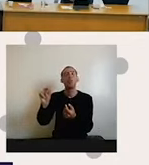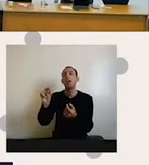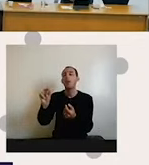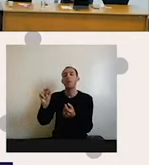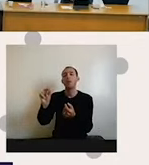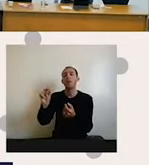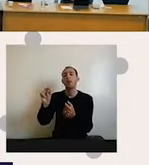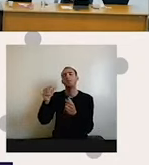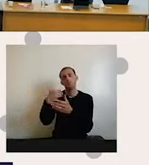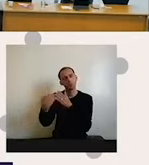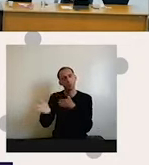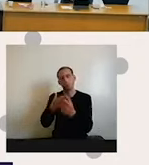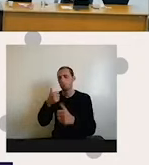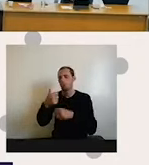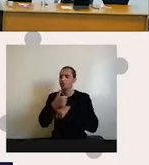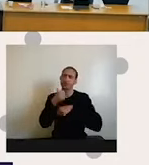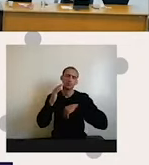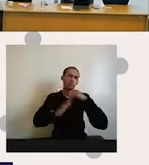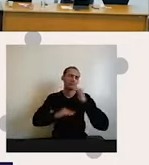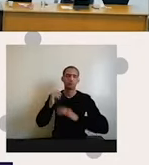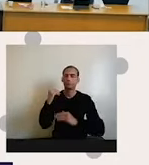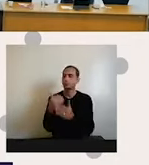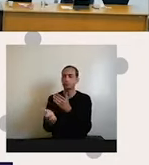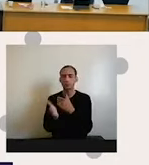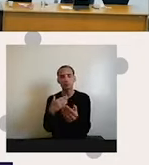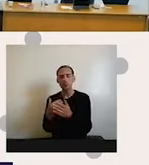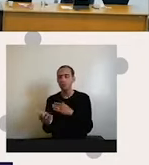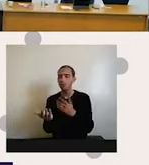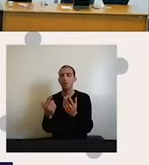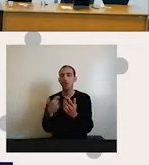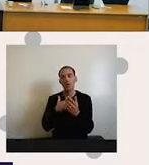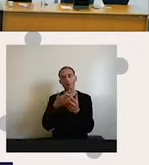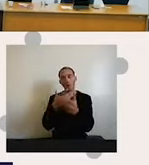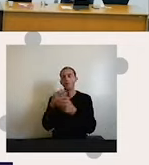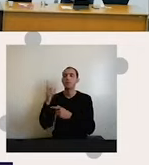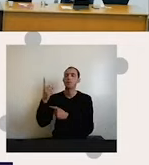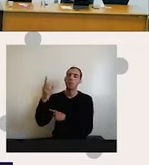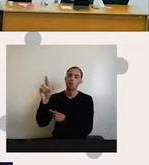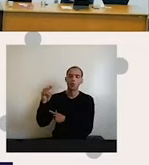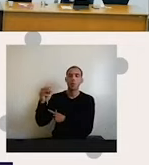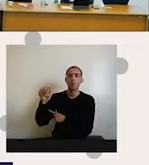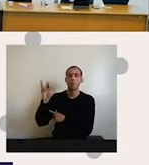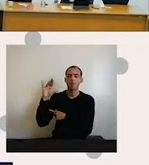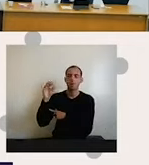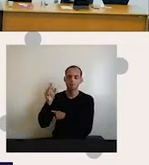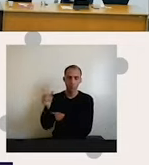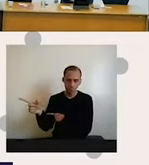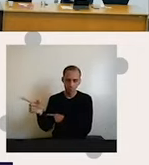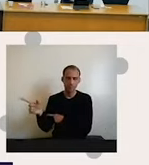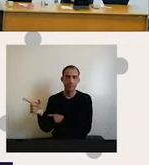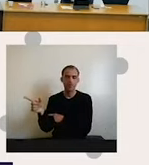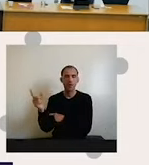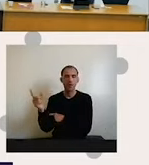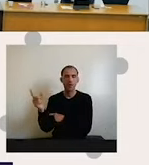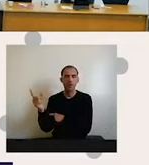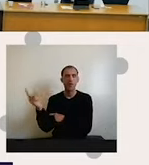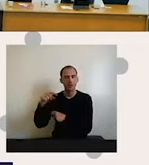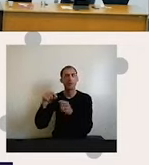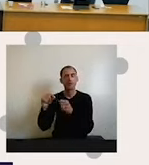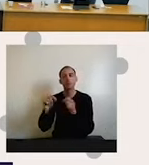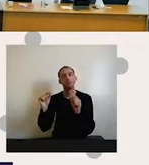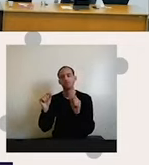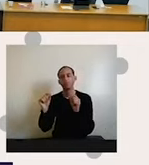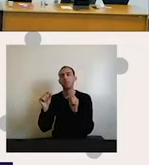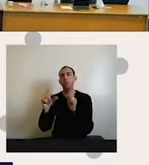órgão legalmente habilitado. Então, a gente tem bons profissionais em universidades, né, Fundacentro, Serestes, etc.,